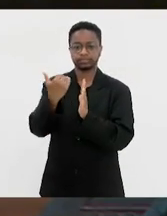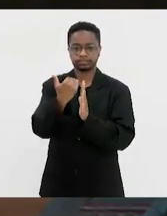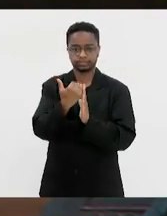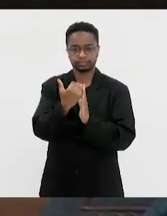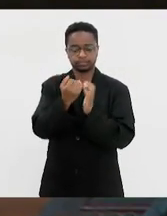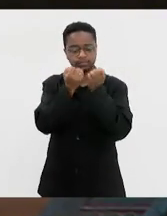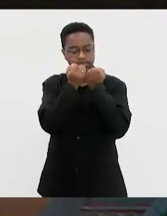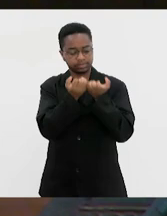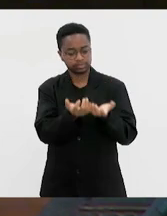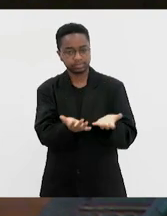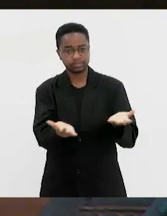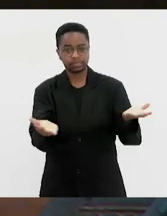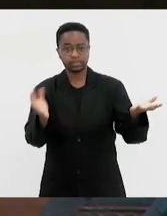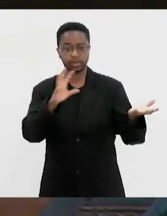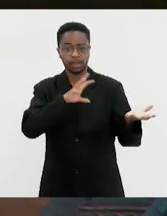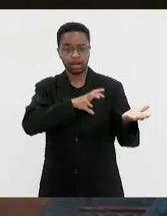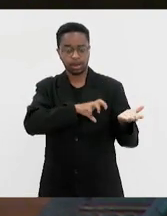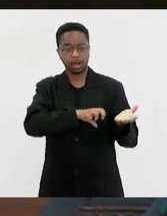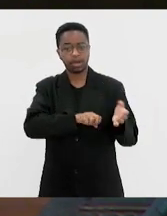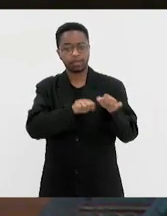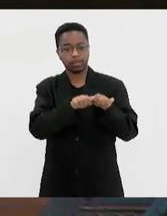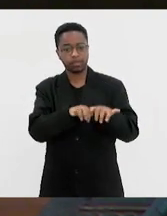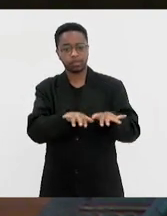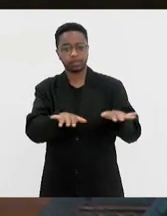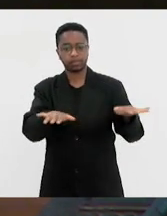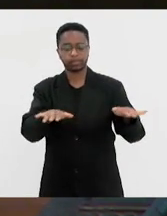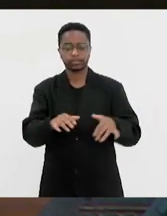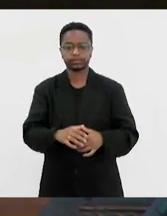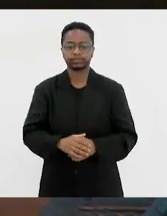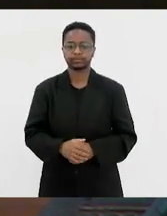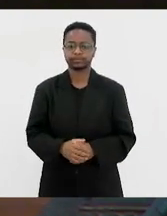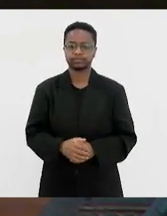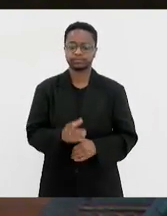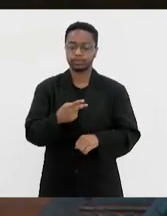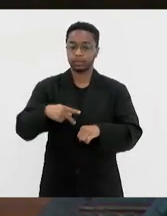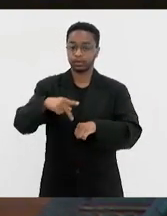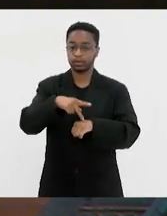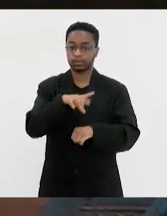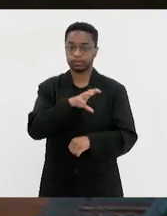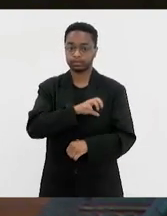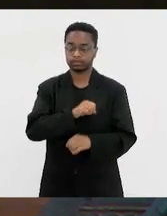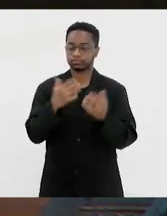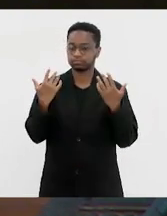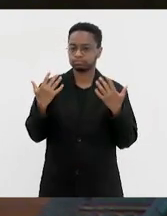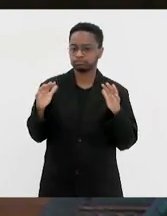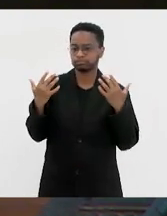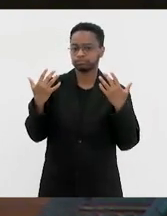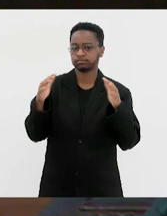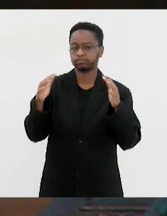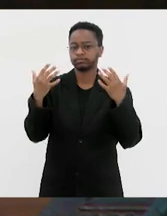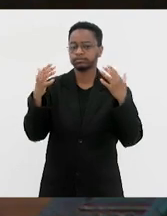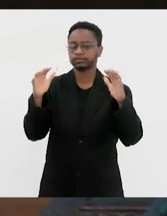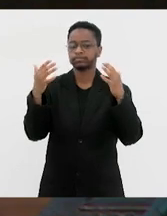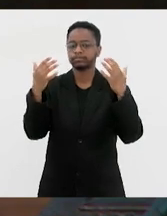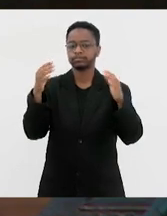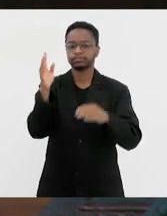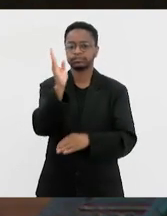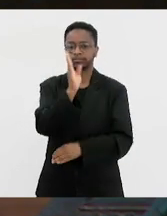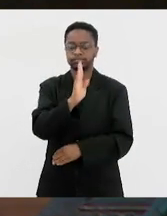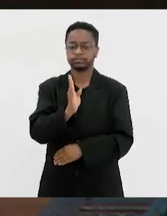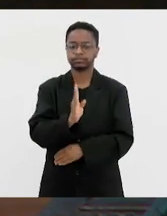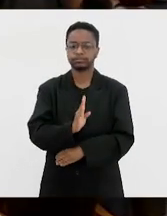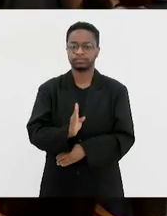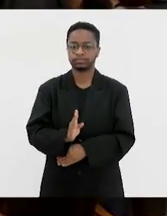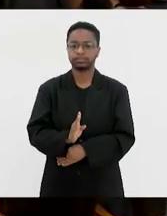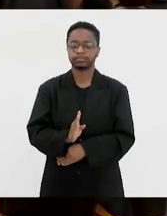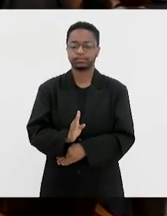dá nossa vida no teu seio, mais amores. Ó pátria amada, toda data, salve,